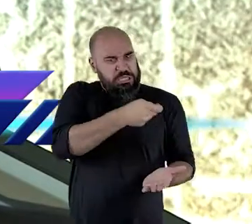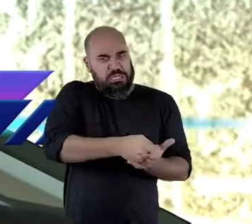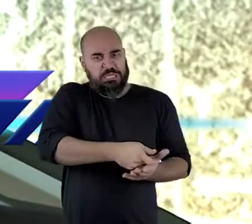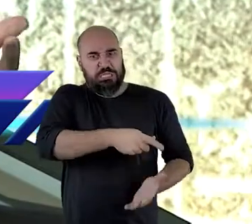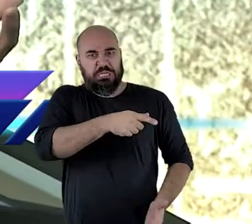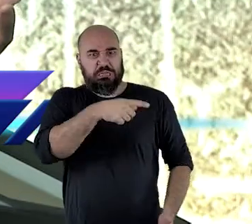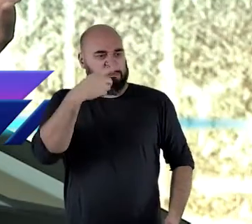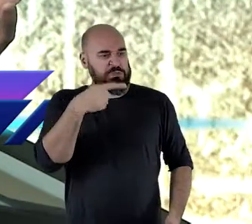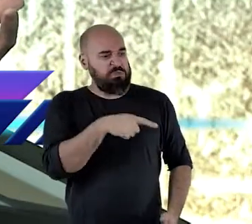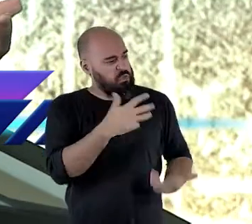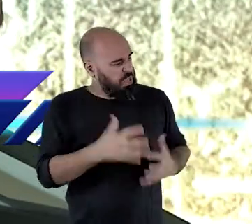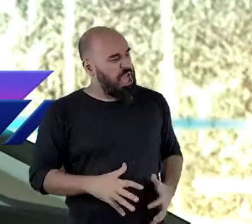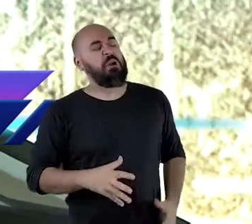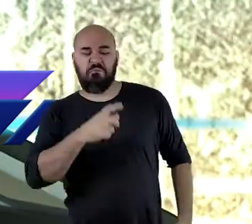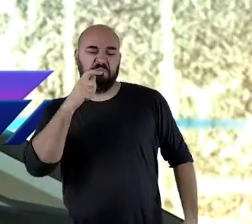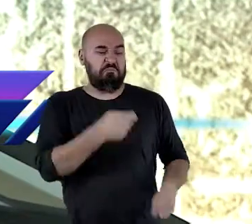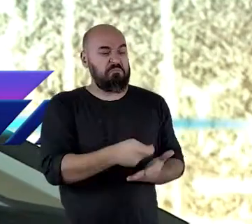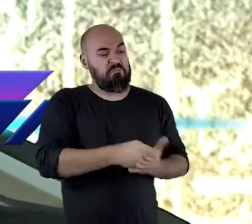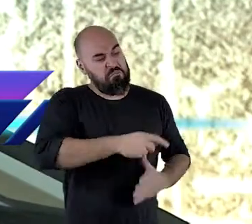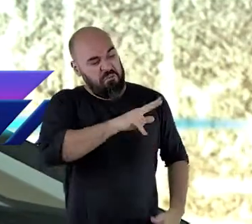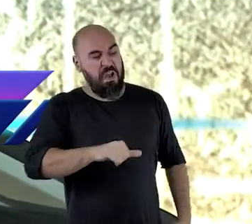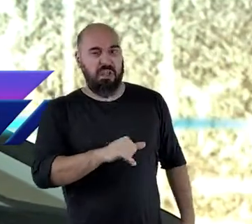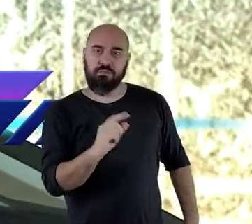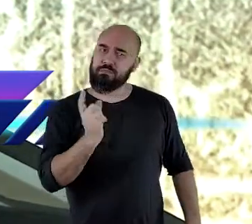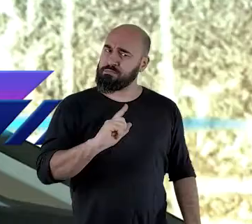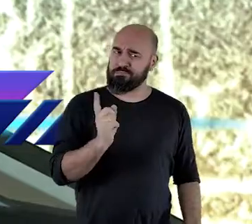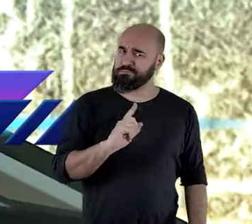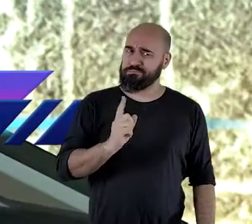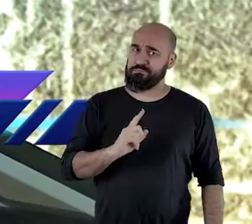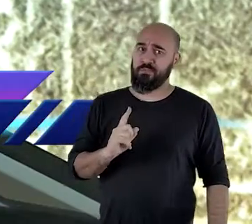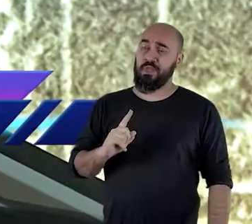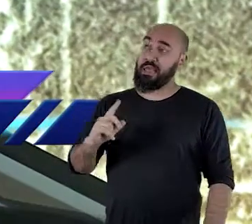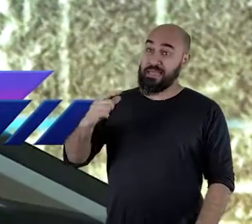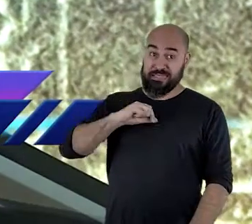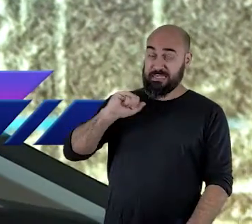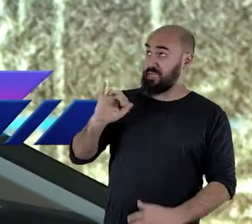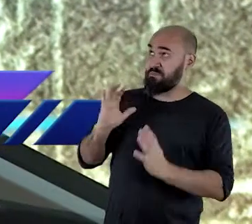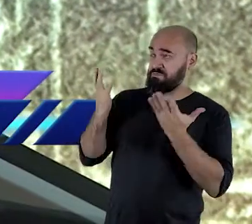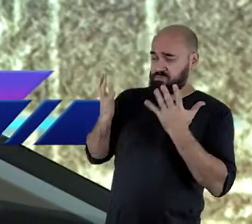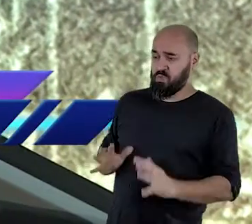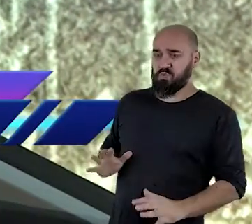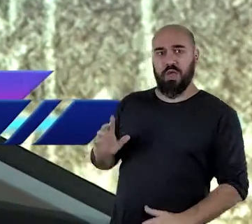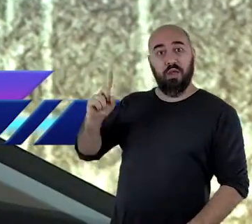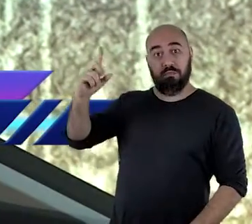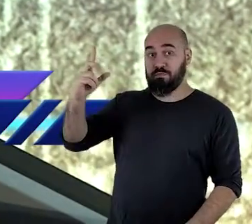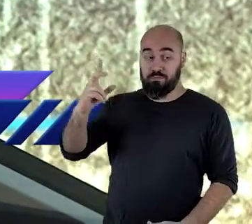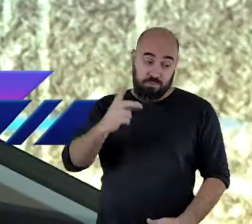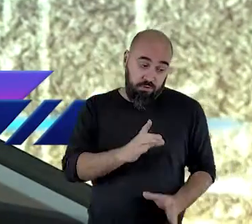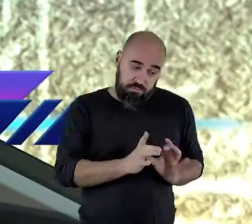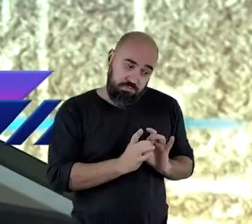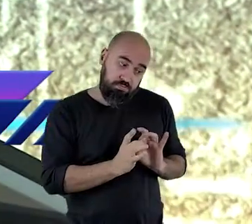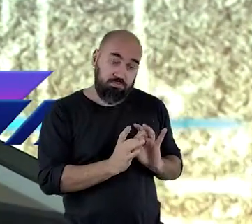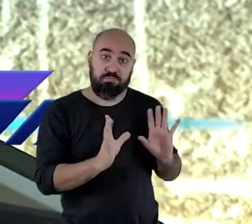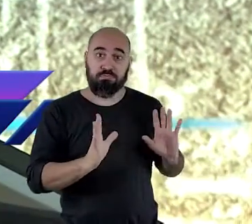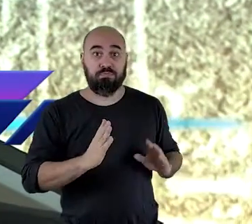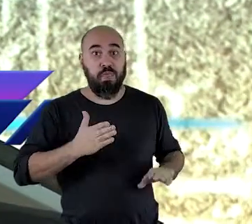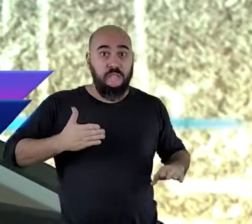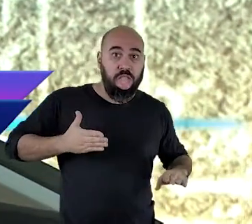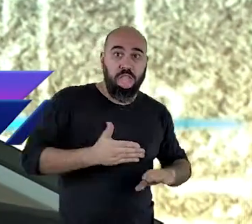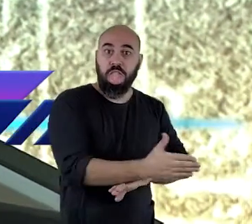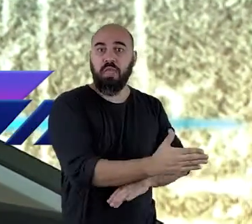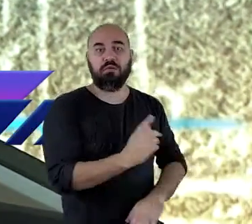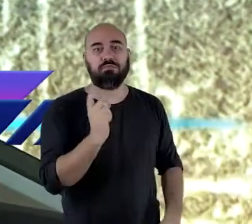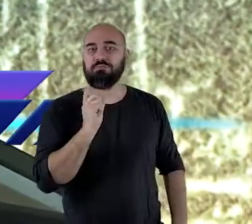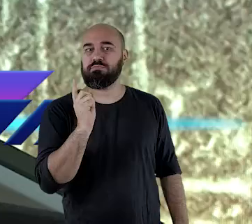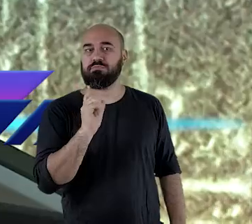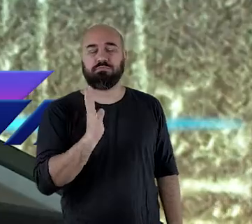Ele colocou em nosso coração esta centelha e a motivação para decidir, porque Deus quer seres